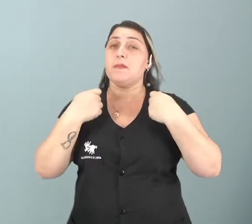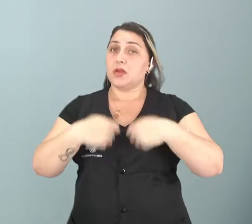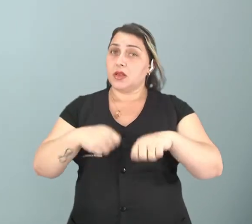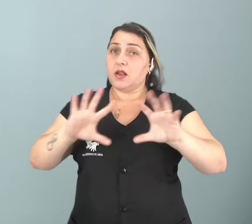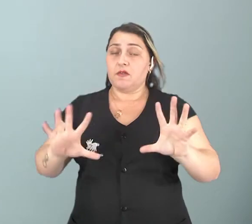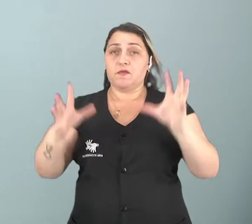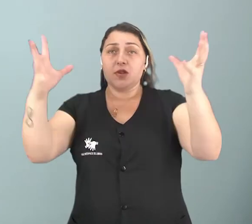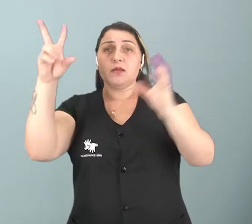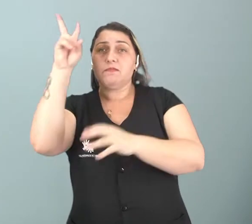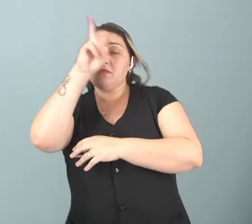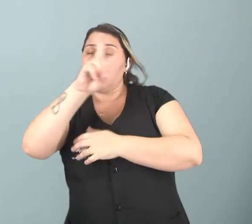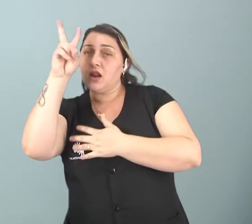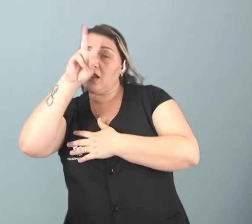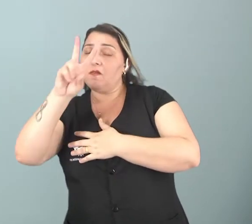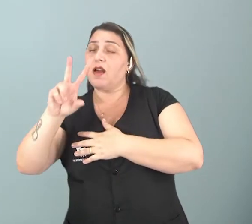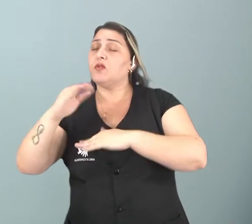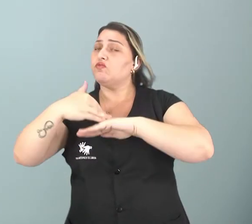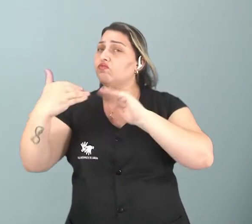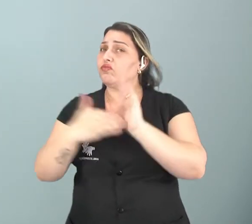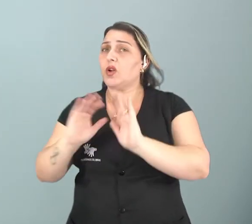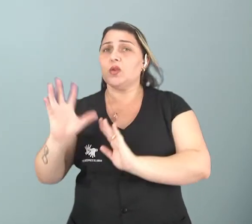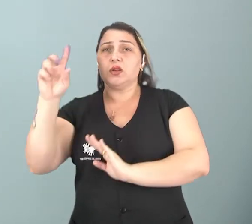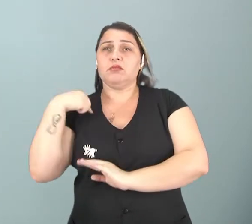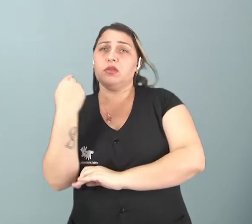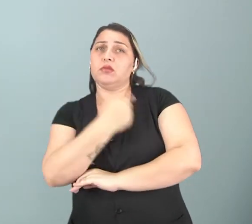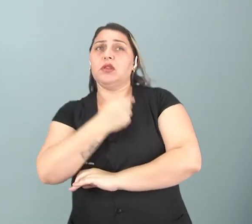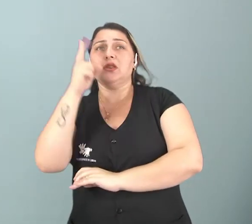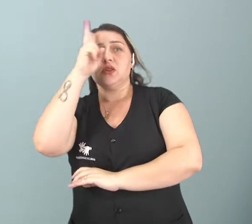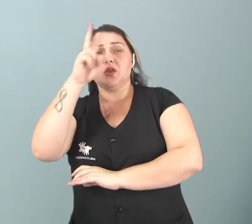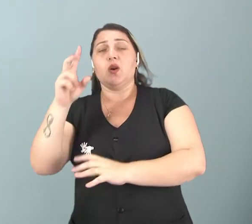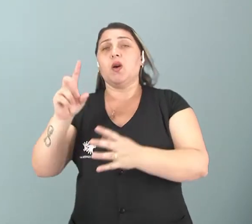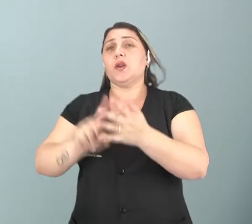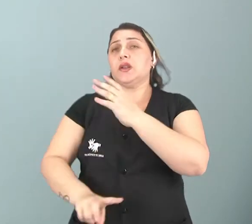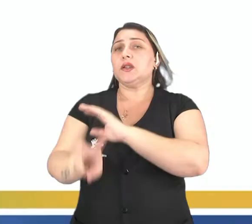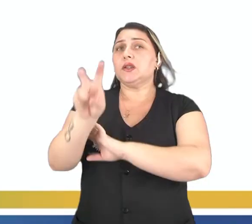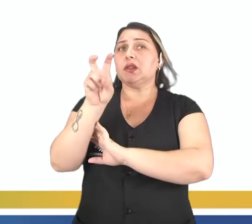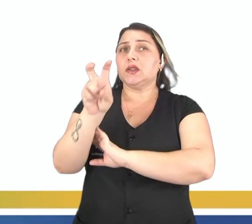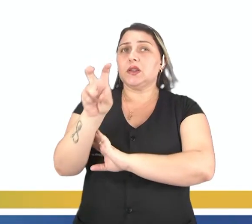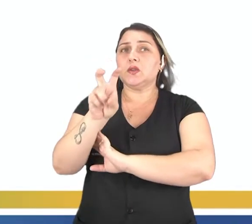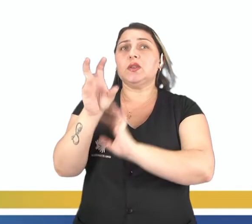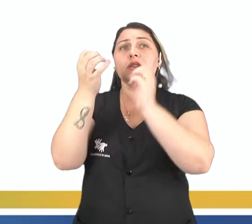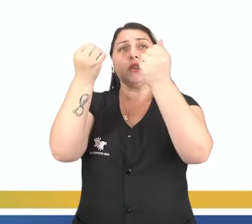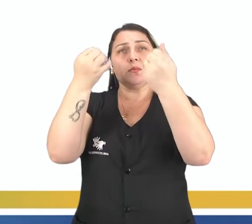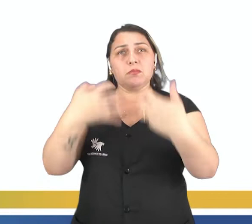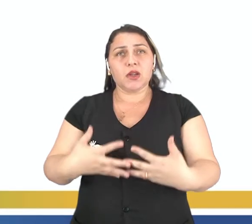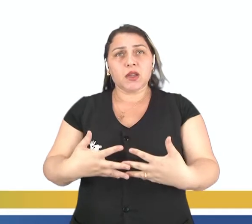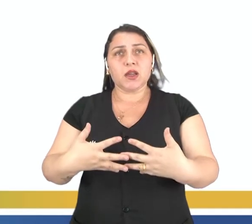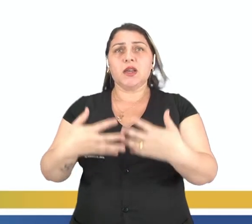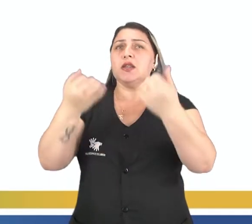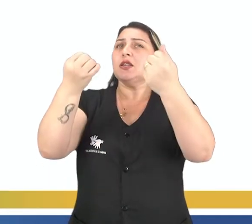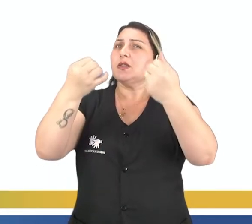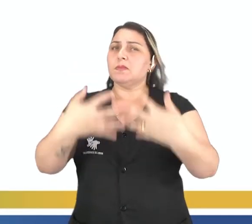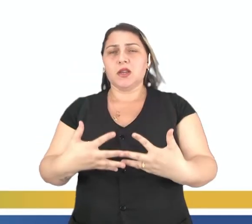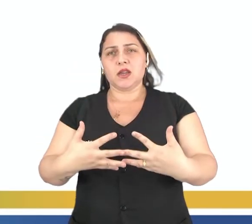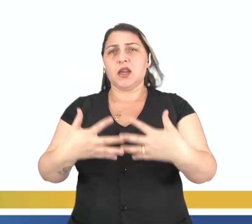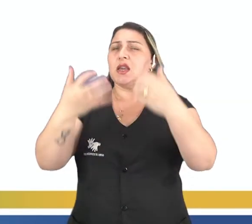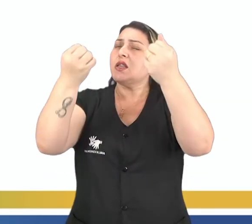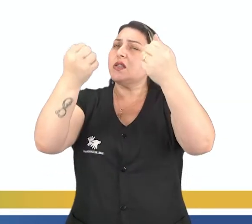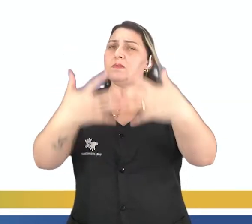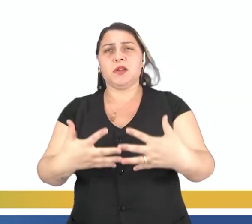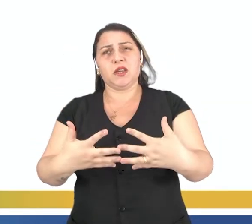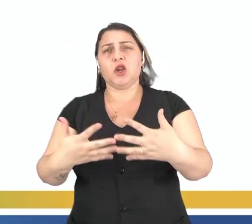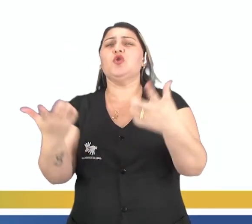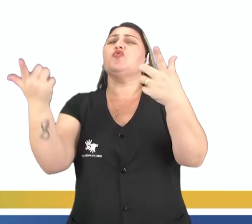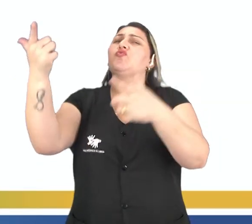para a gente relembrar tudo isso que aconteceu na nossa história. Quinto ponto. Explique, explique e